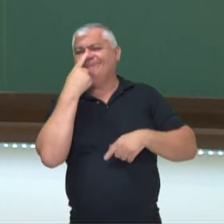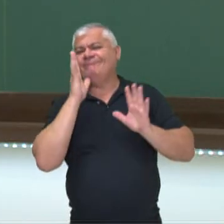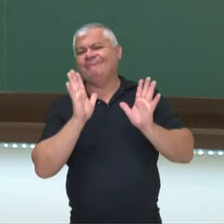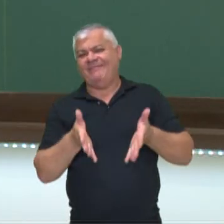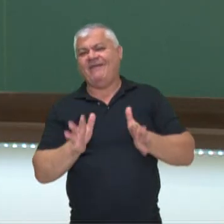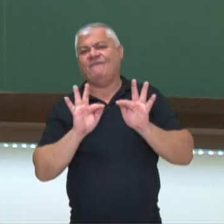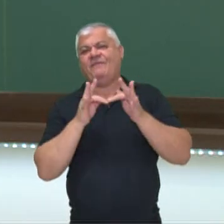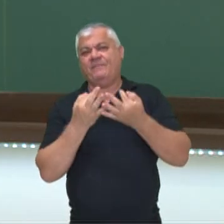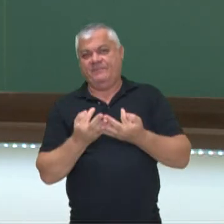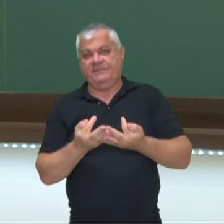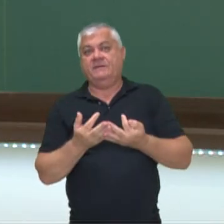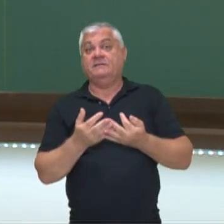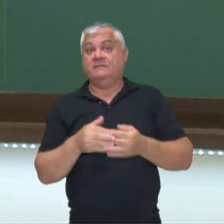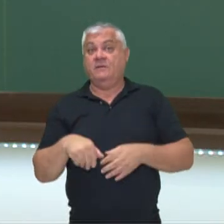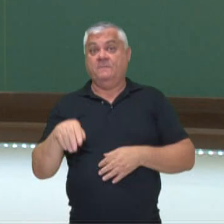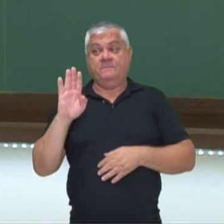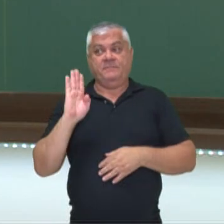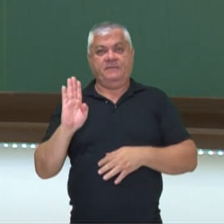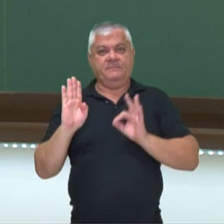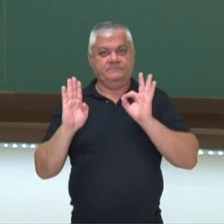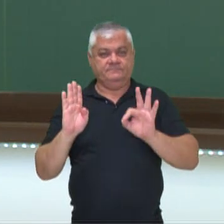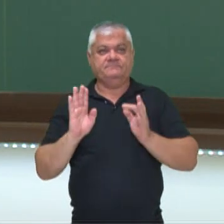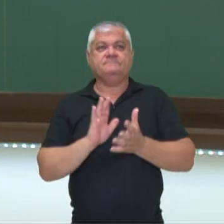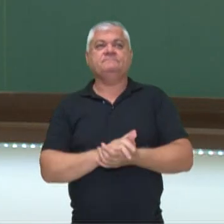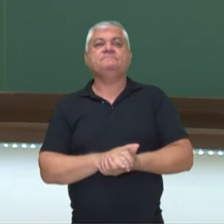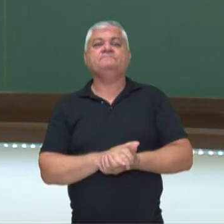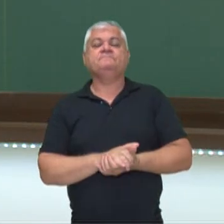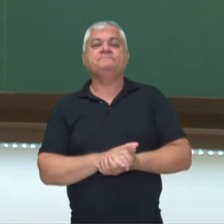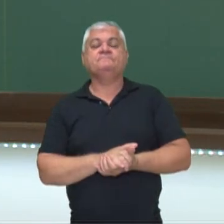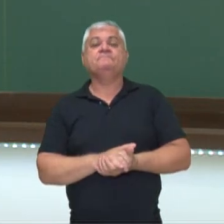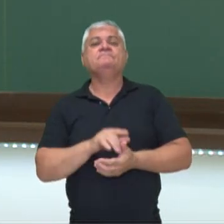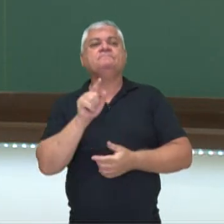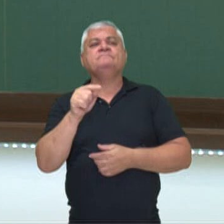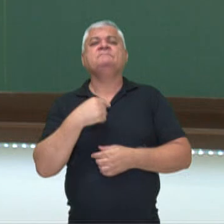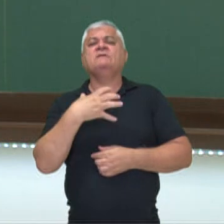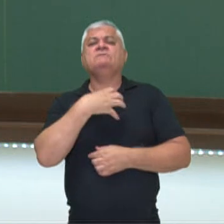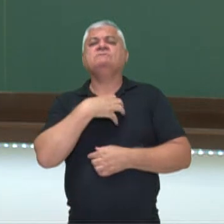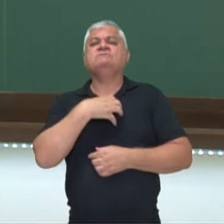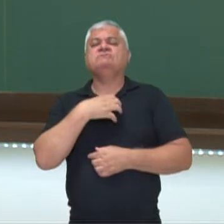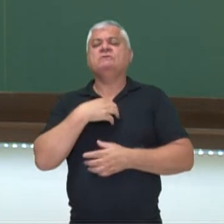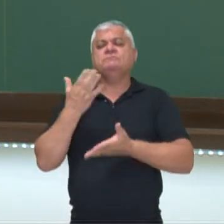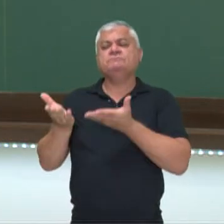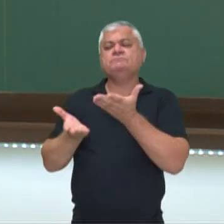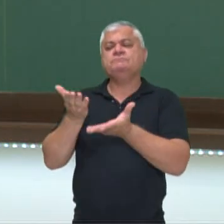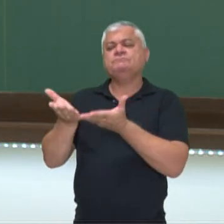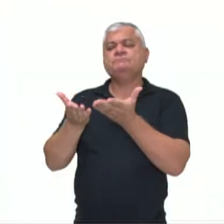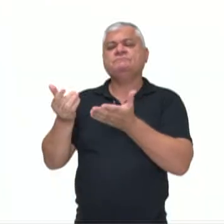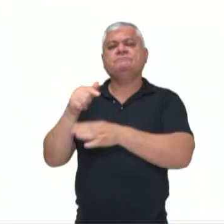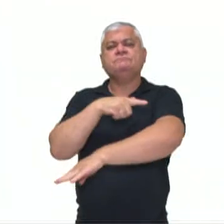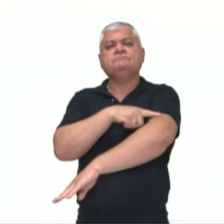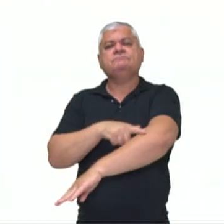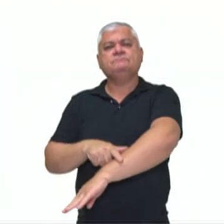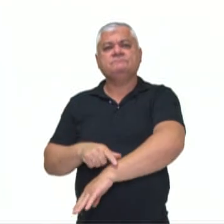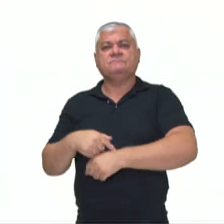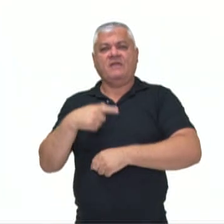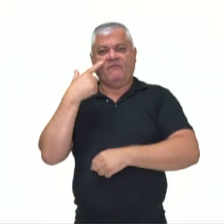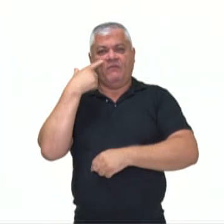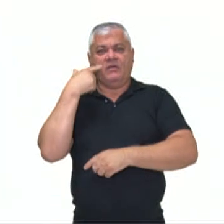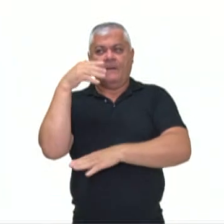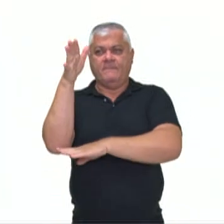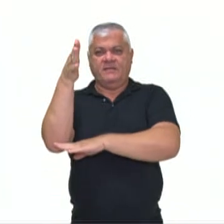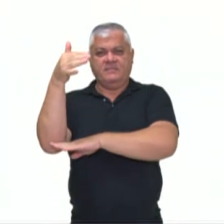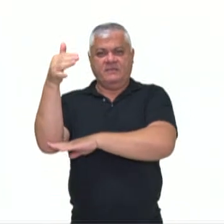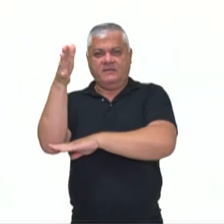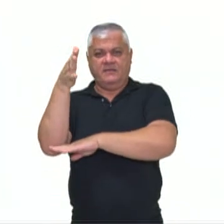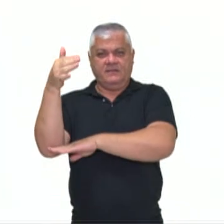Então, alternativa B. Muito bem, então das formas de tratamento, reparem que aqui a gente tem uma imagem da Espanha, então a